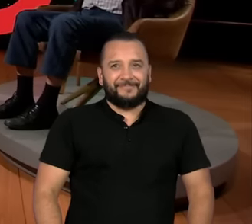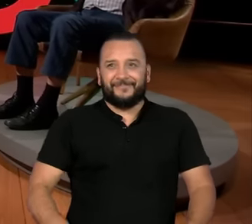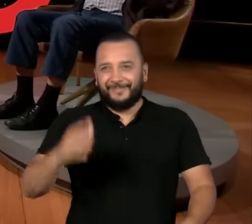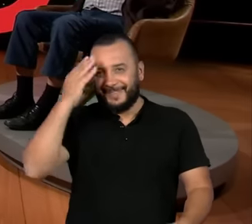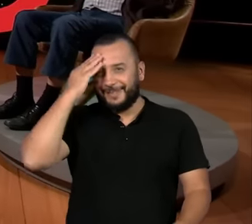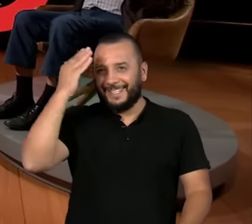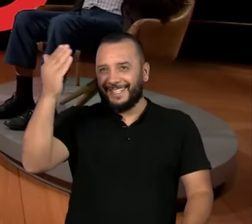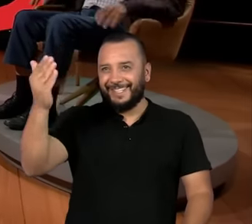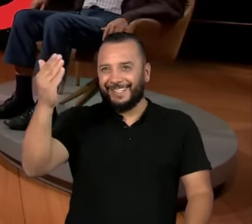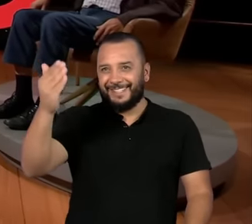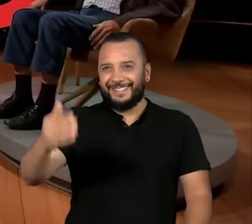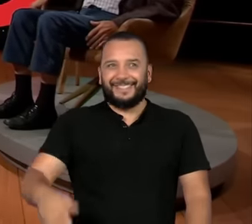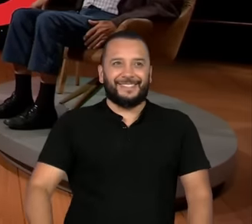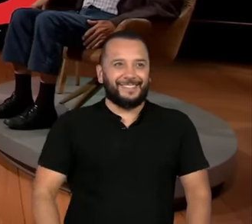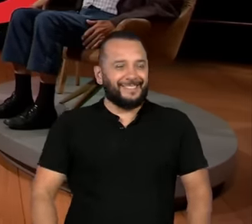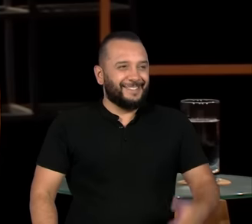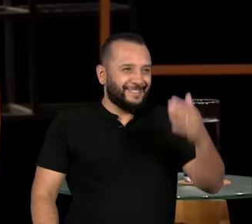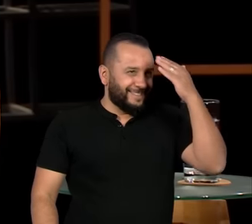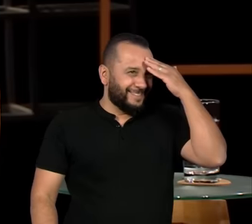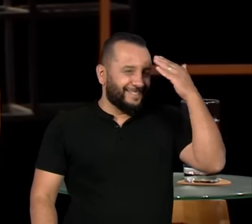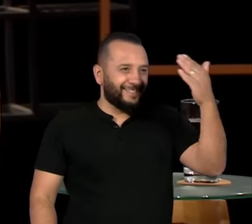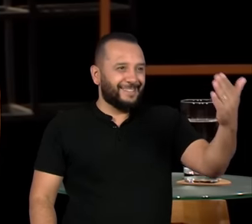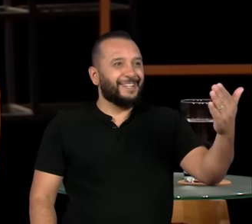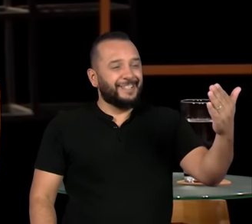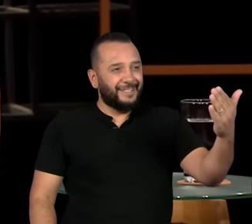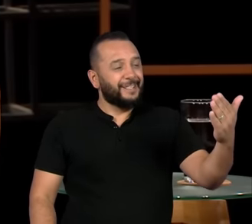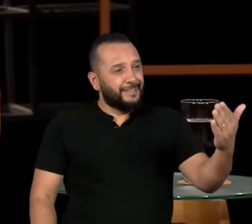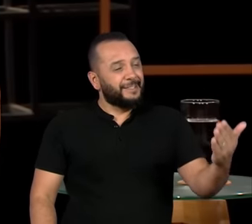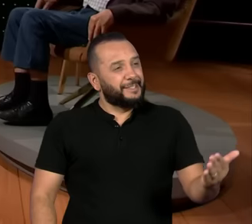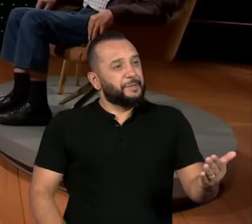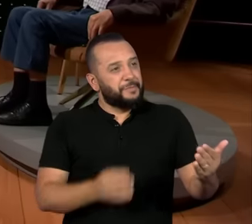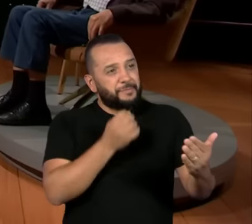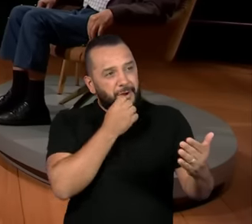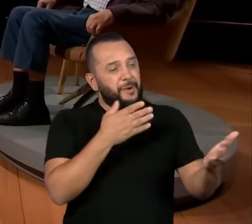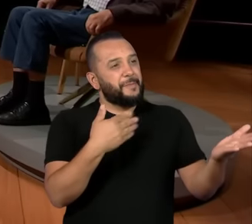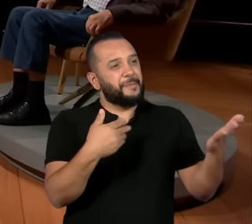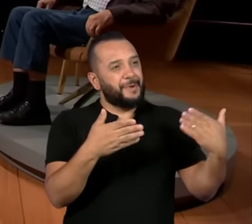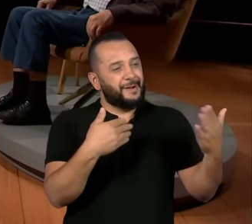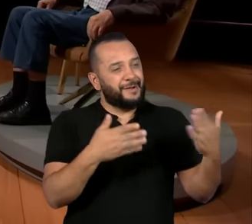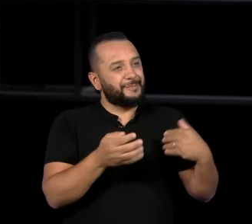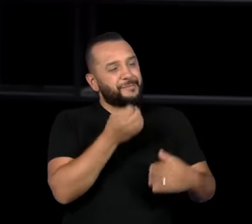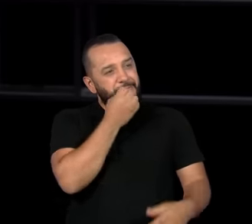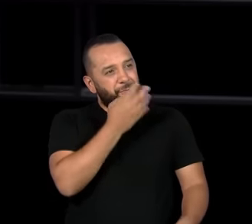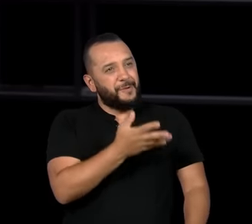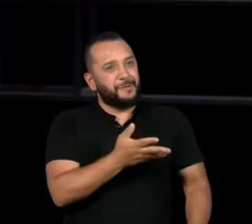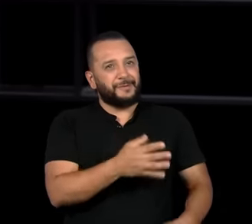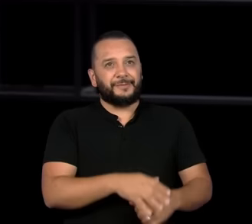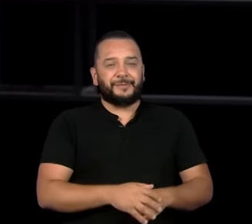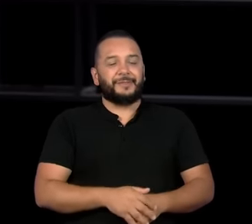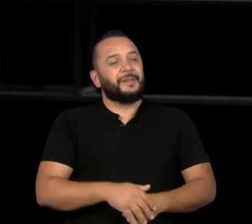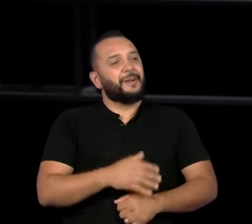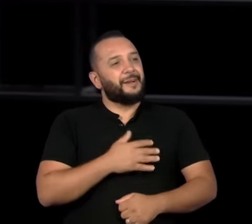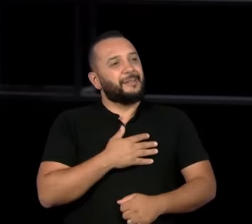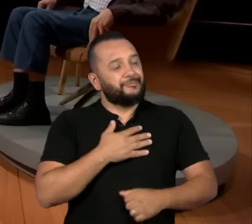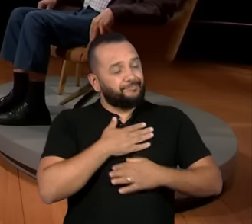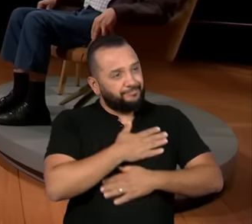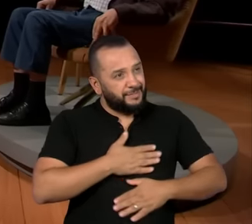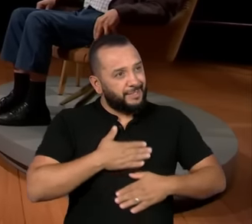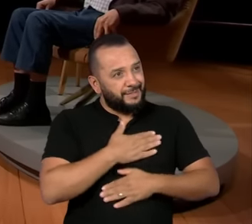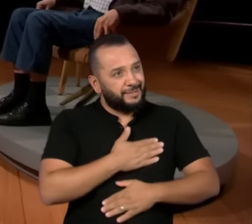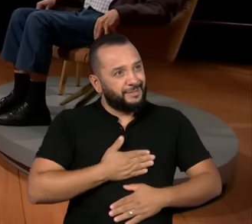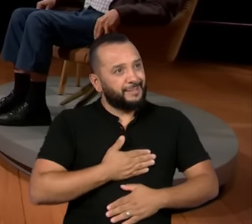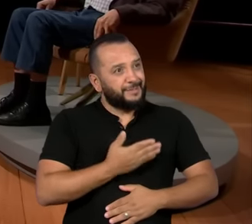Obrigado, obrigado. Muito obrigado, Paulo. Foi um grande papo, realmente. Muito Eu obrigado. Agradeço. Uma honra ter você aqui no